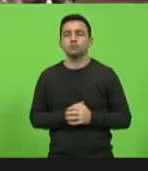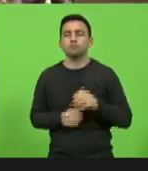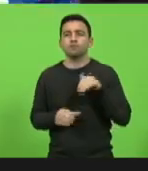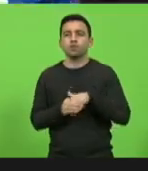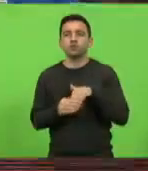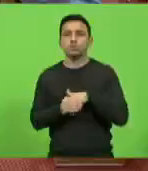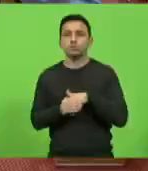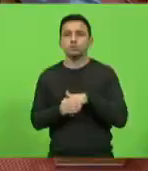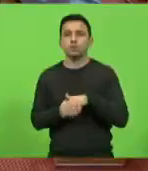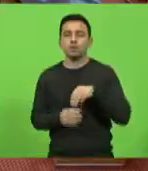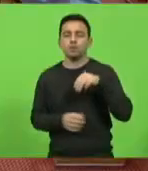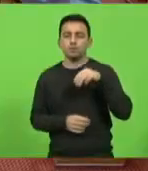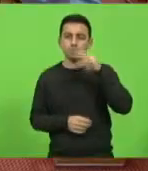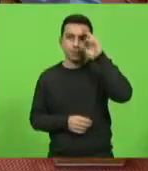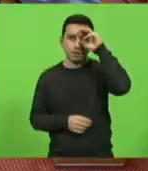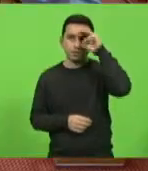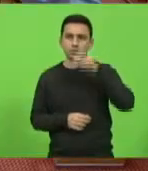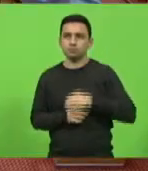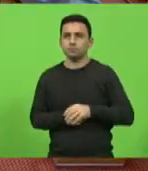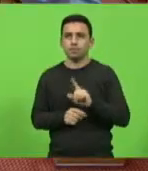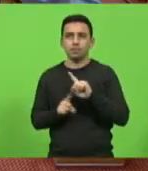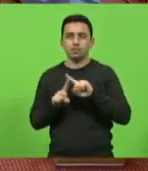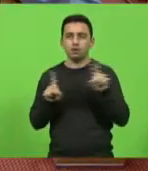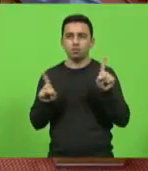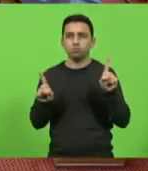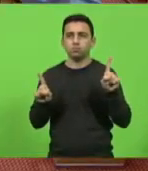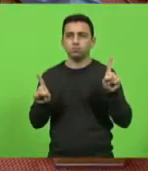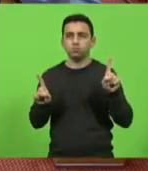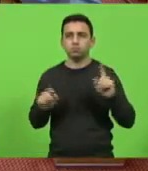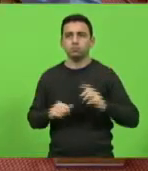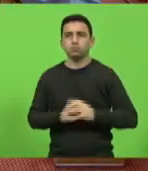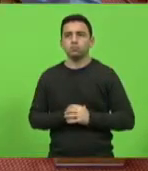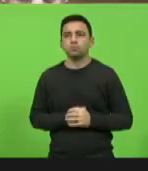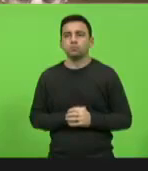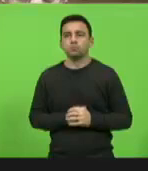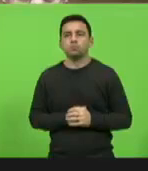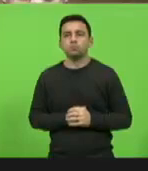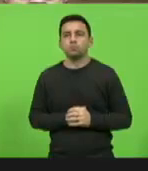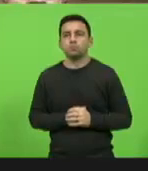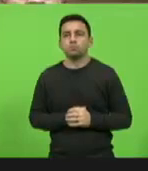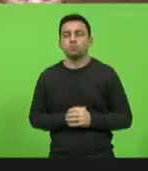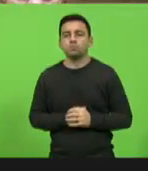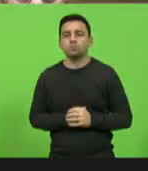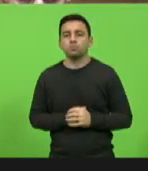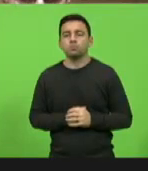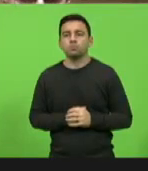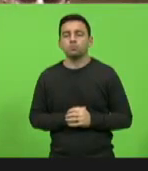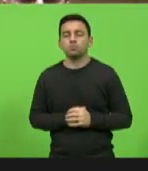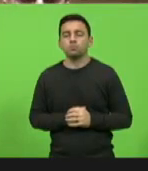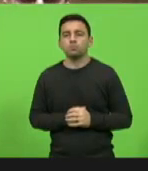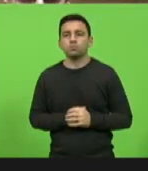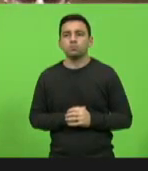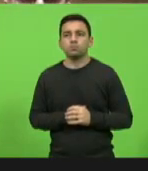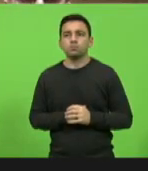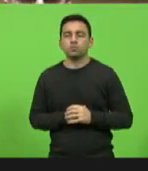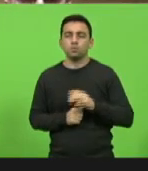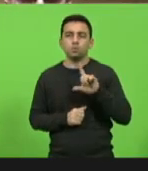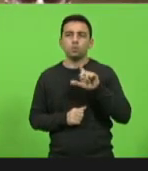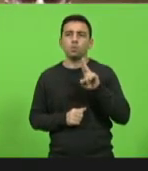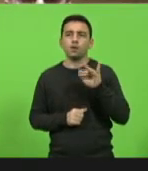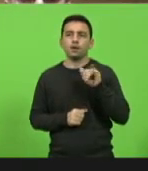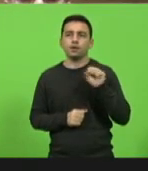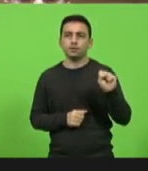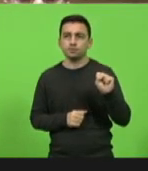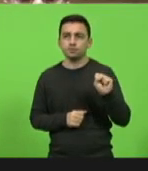a deputado Marcos Vieira não se o presidente como voto o Desembargador Roberto Lucas Pacheco